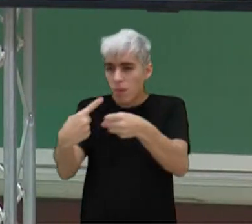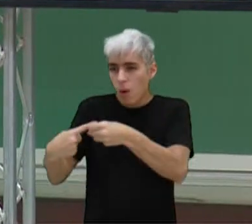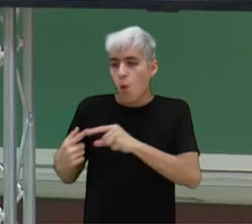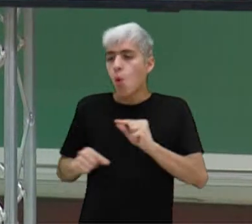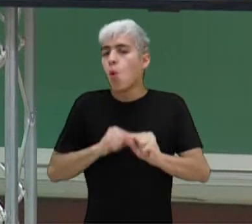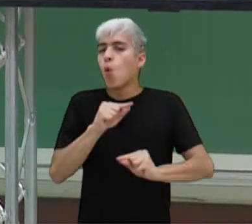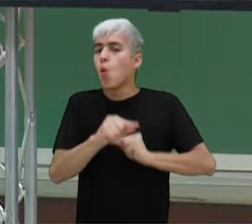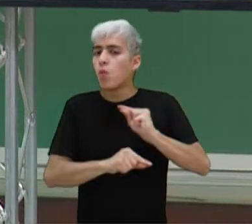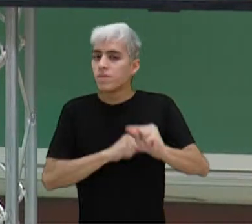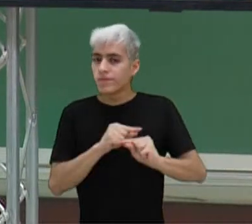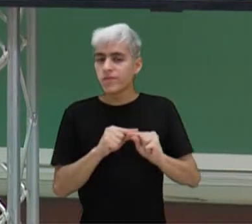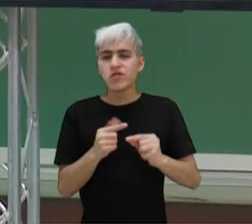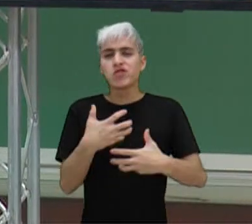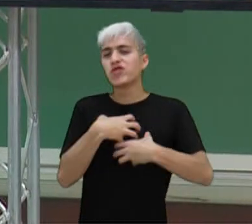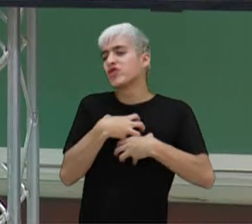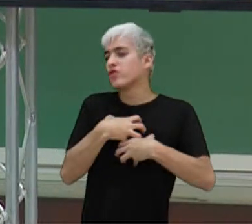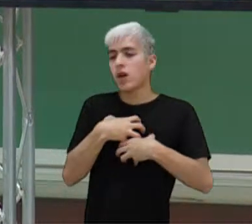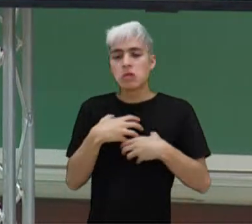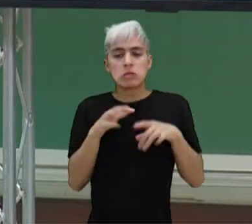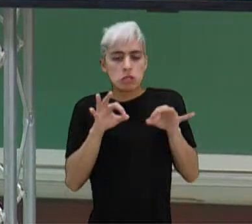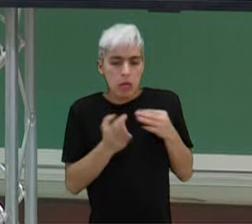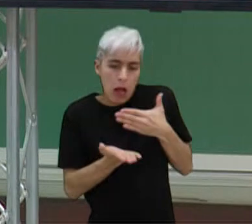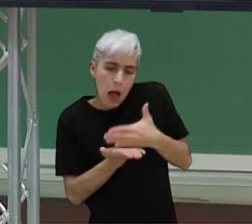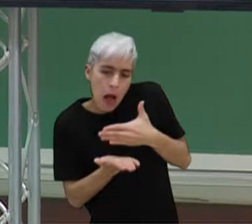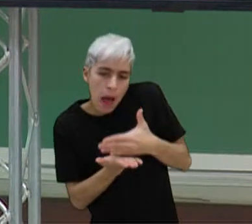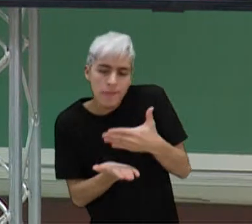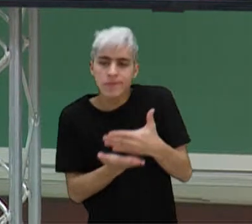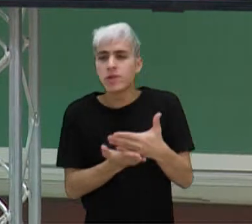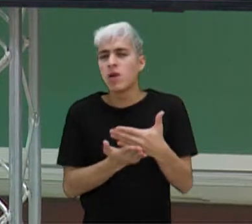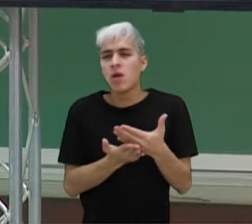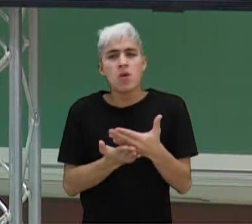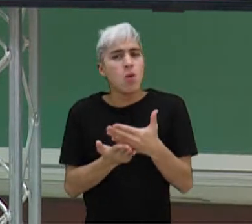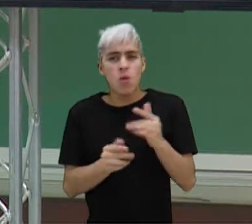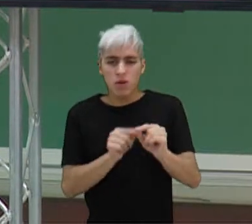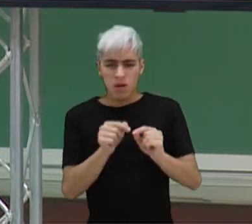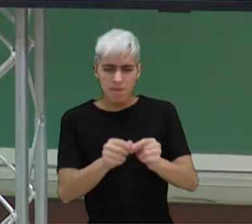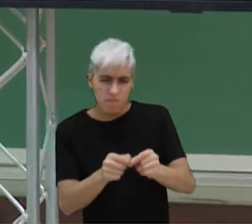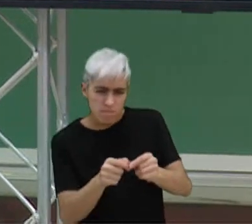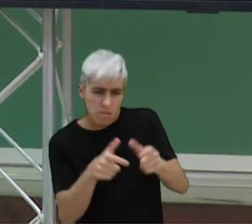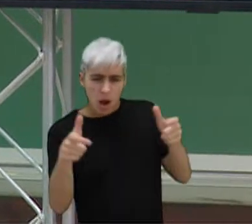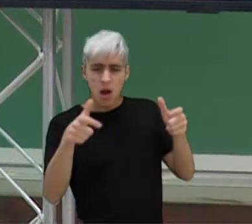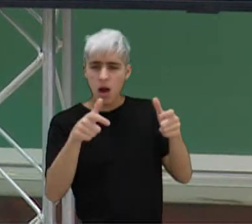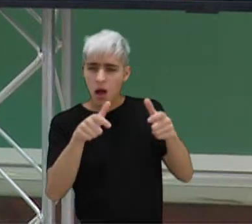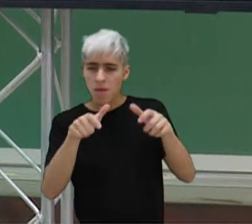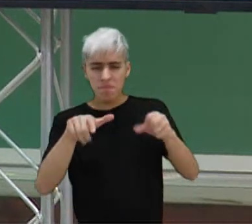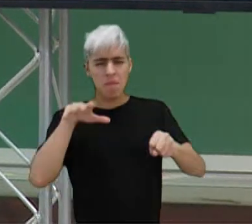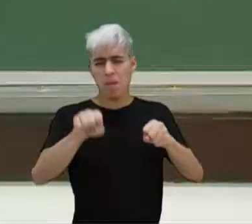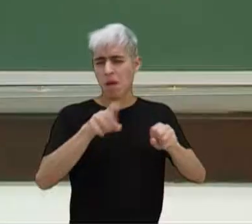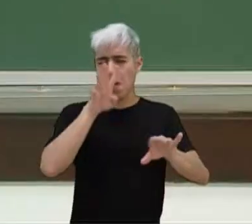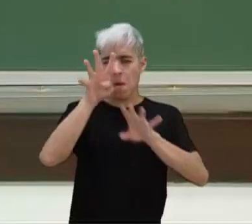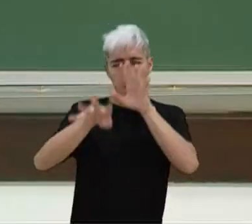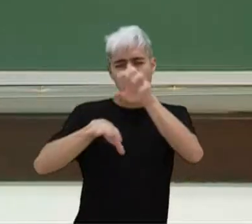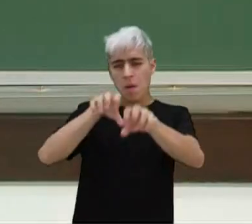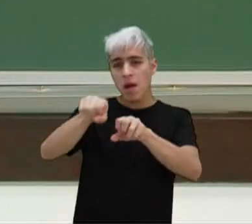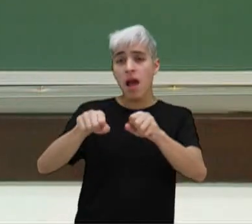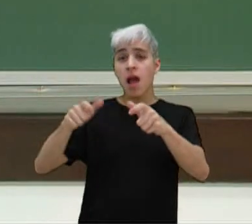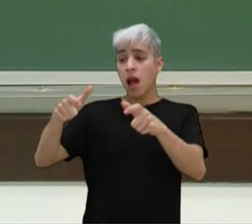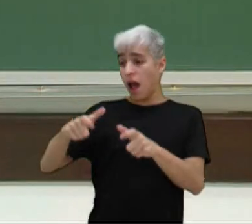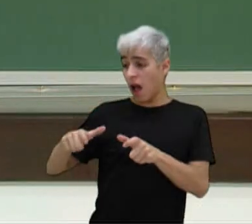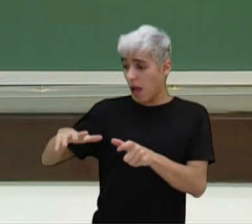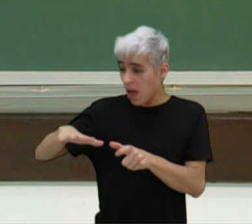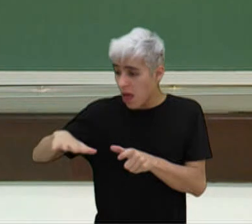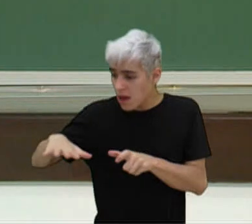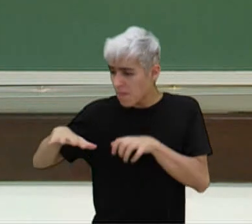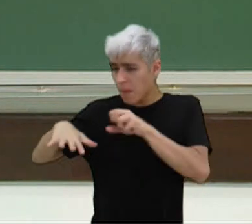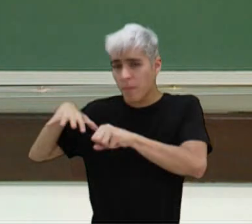ela não acontece de forma regular, ela acontece muitas vezes de forma irregular. Então, muitas áreas são